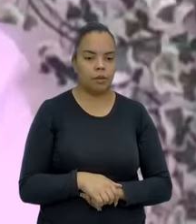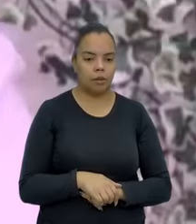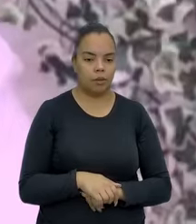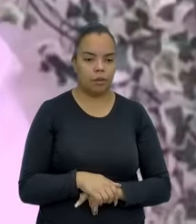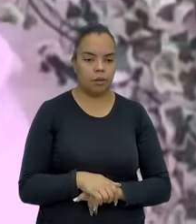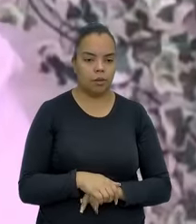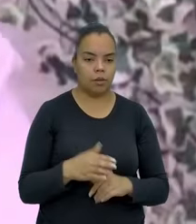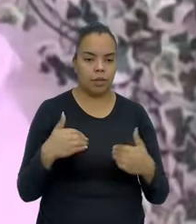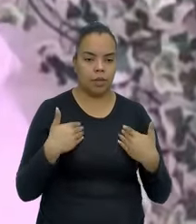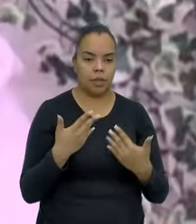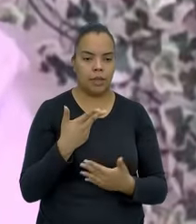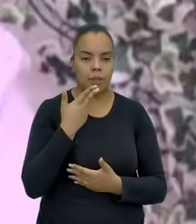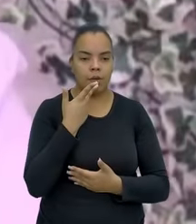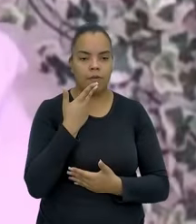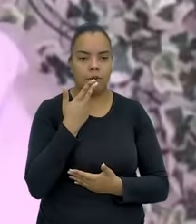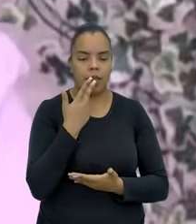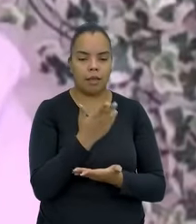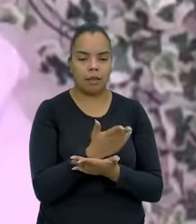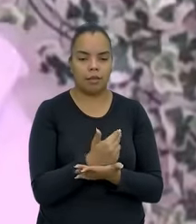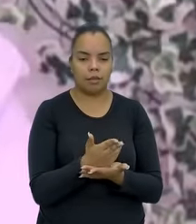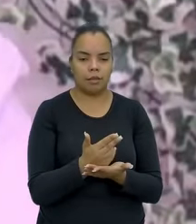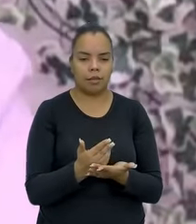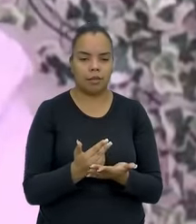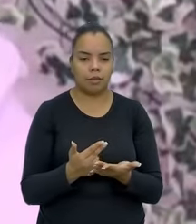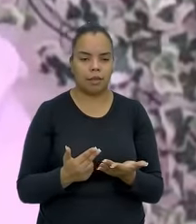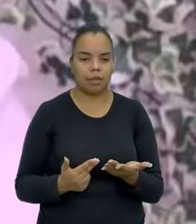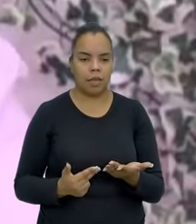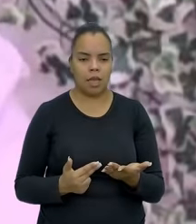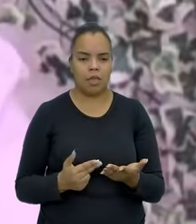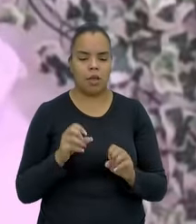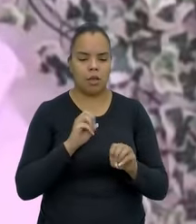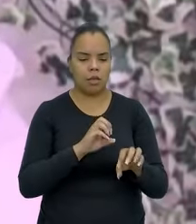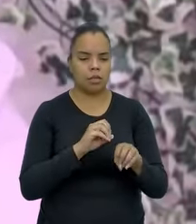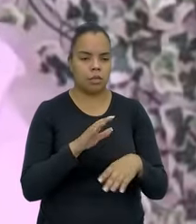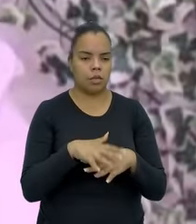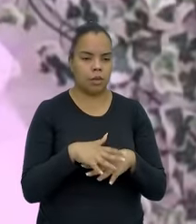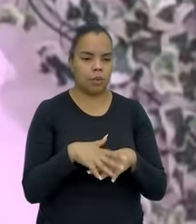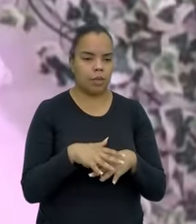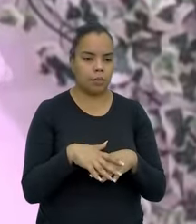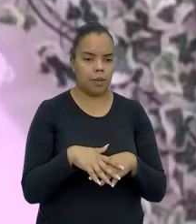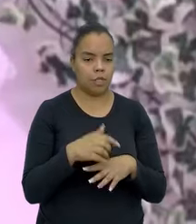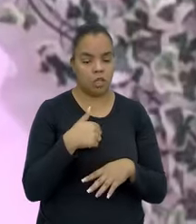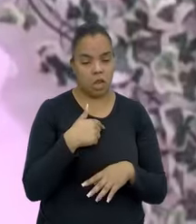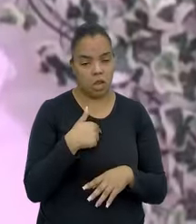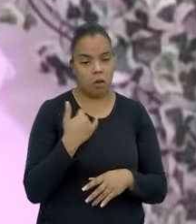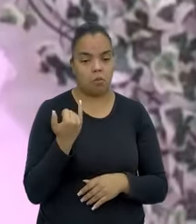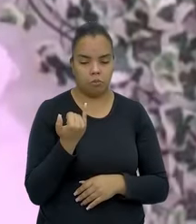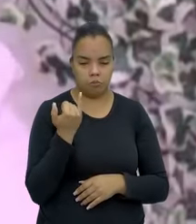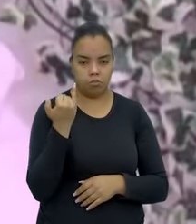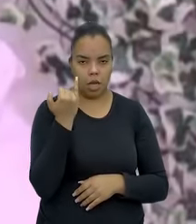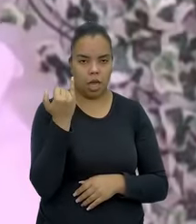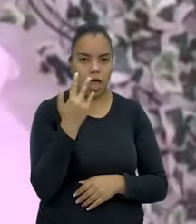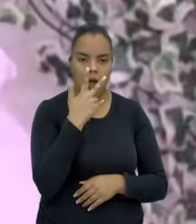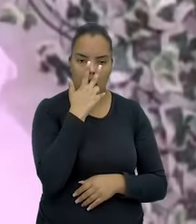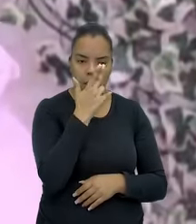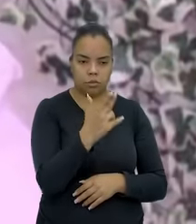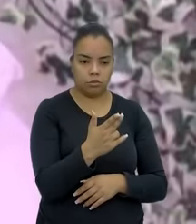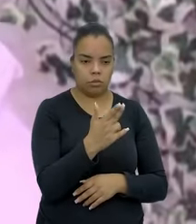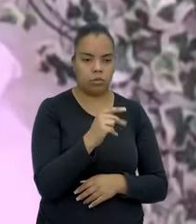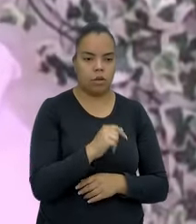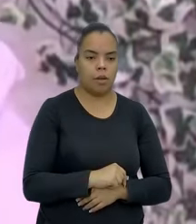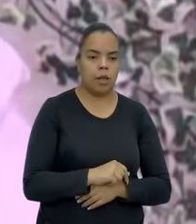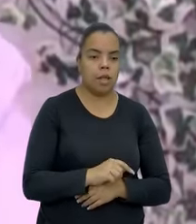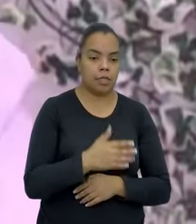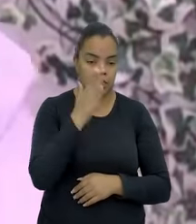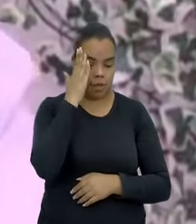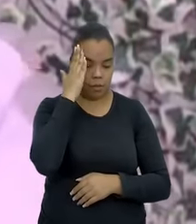então a gente falar em desenho Universal falar do ensino da matemática eu considero algo muito importante nós sabemos